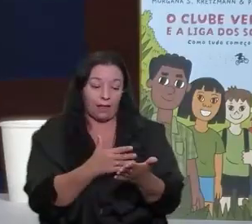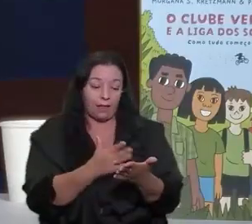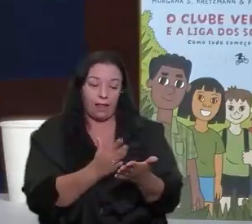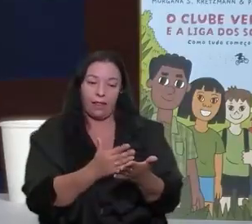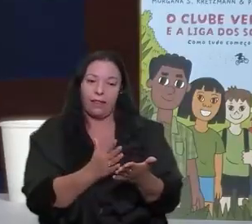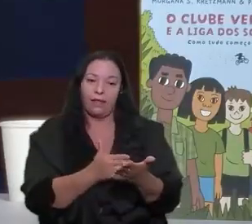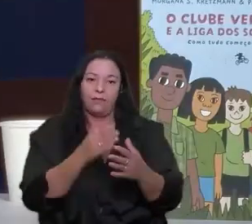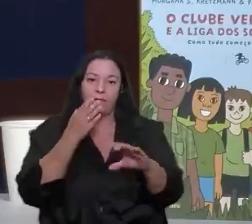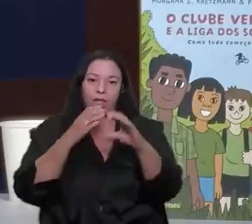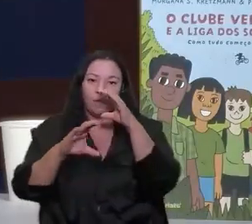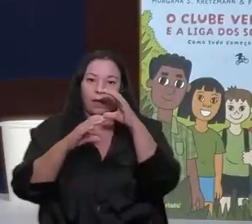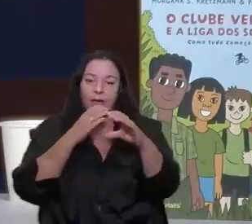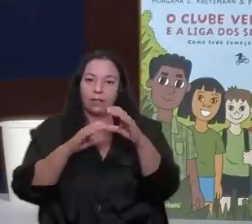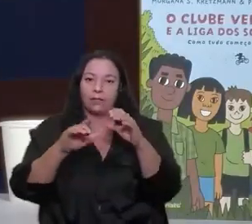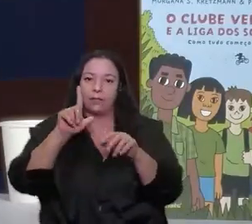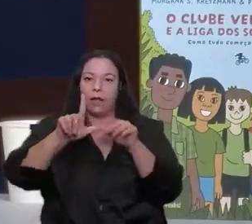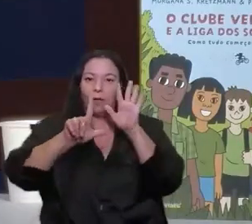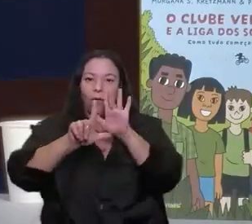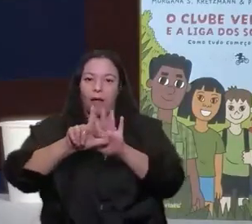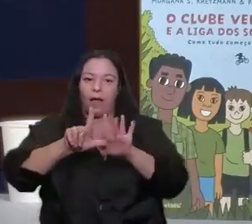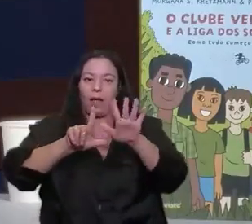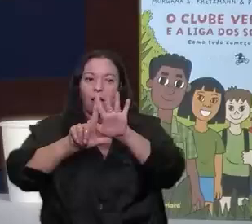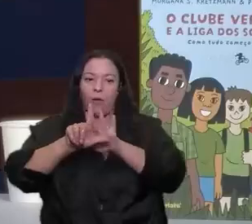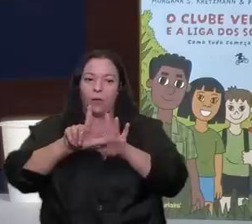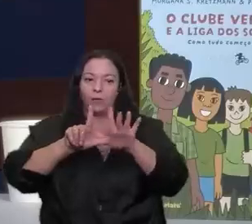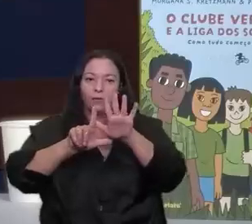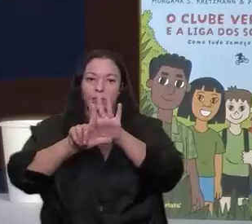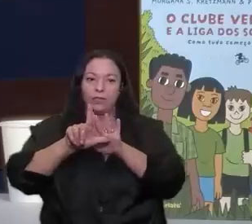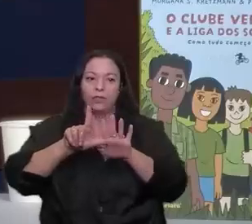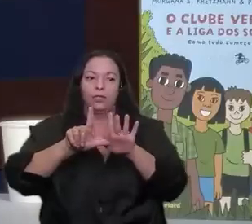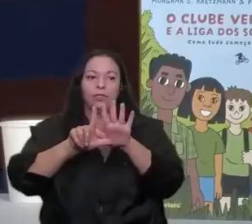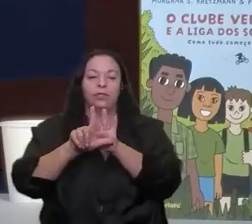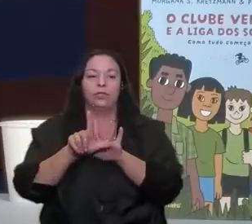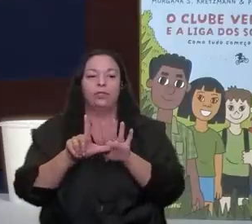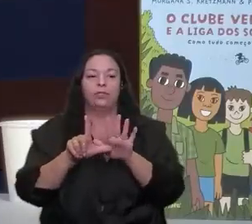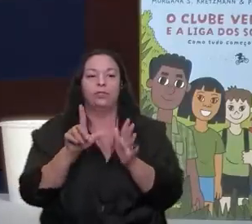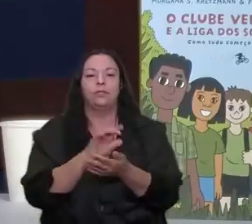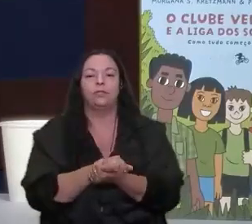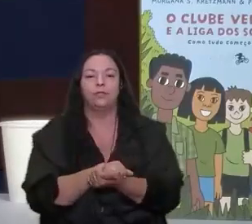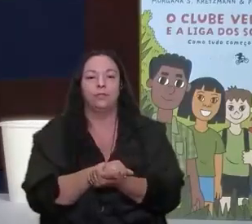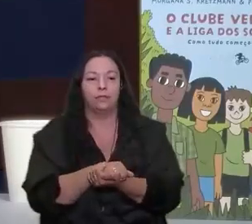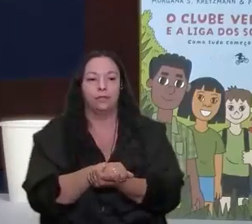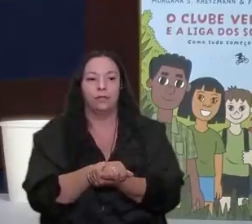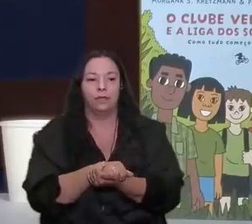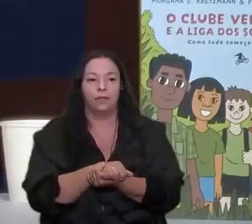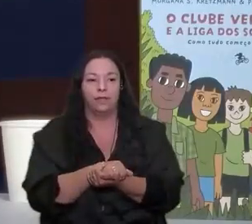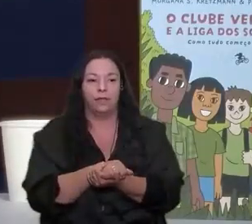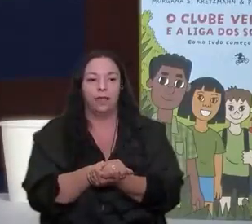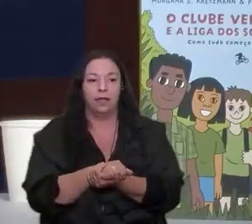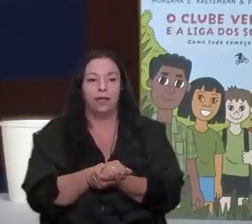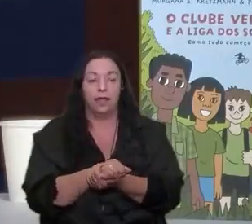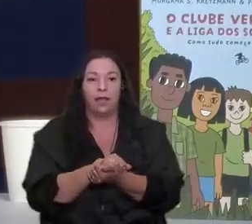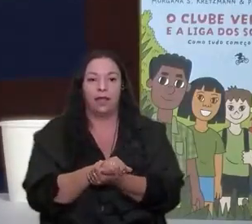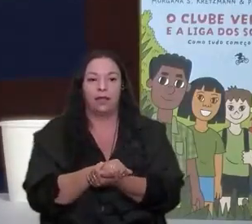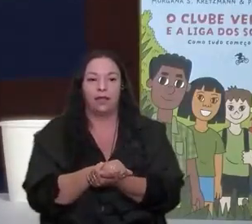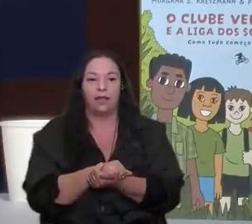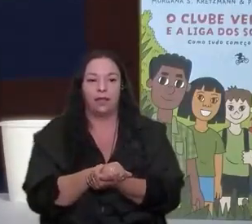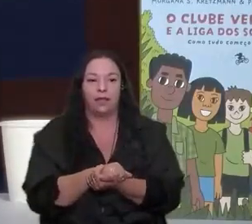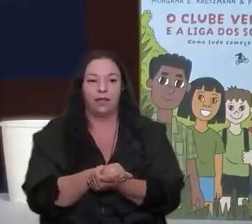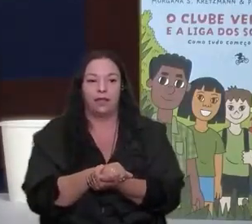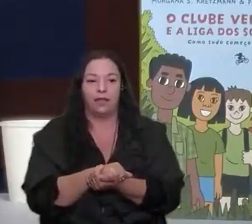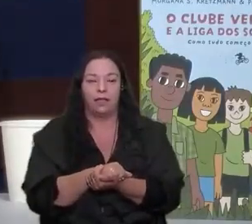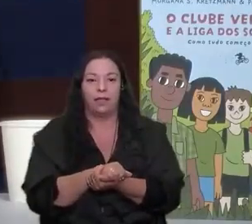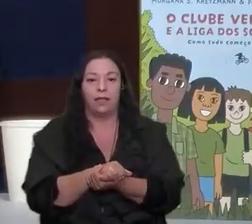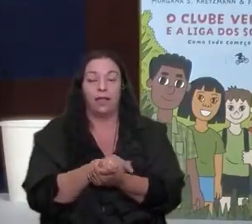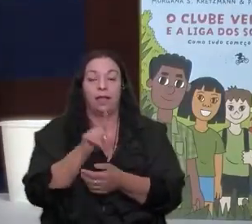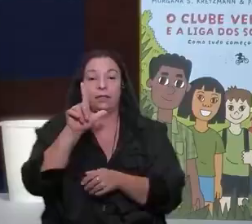uma canção com QR Code, que eu adoro agora, é ser letrista, viu, gente? Eu gosto mais de escrever letra de música do que qualquer outra coisa. E aí